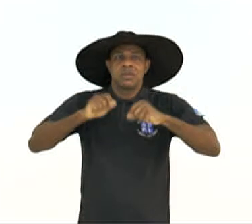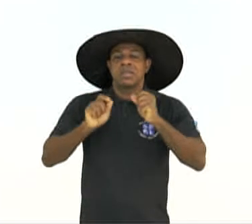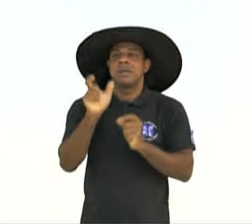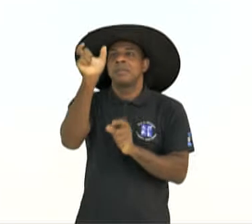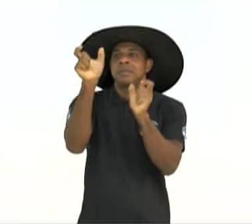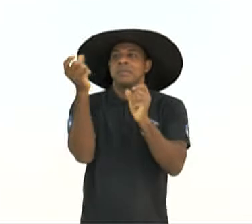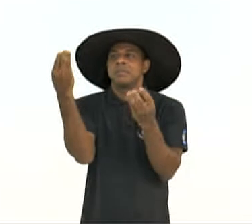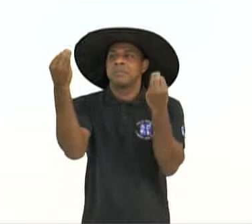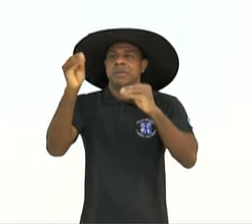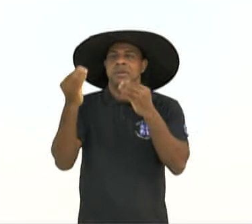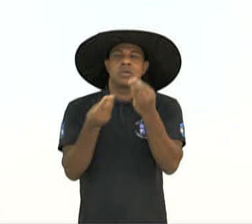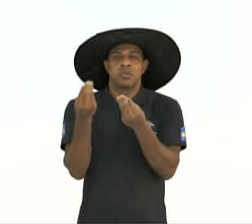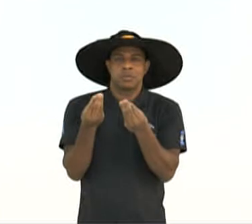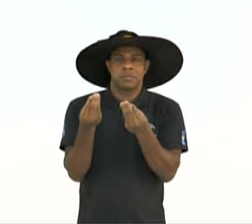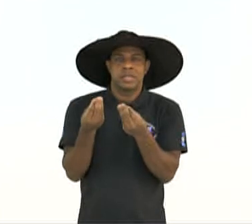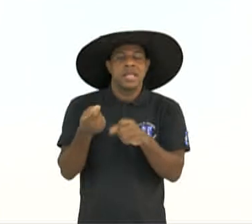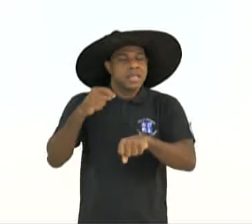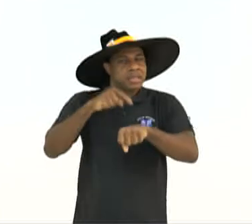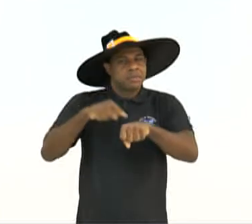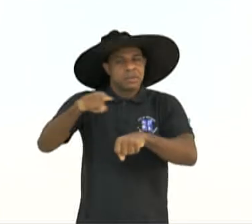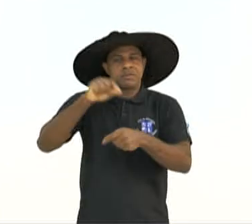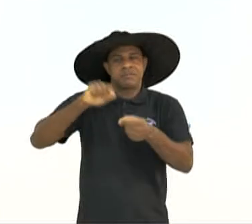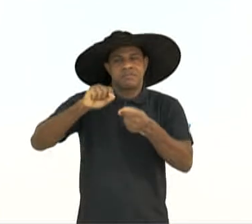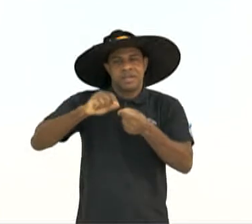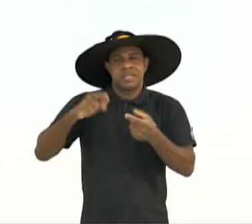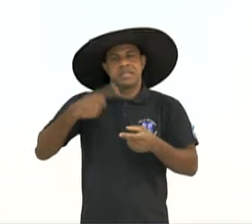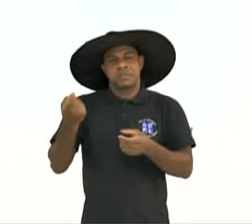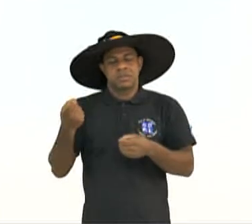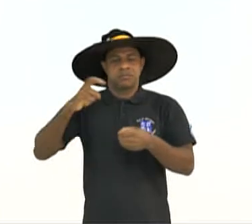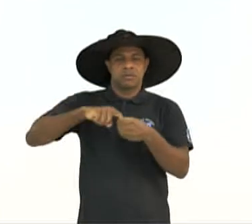tempinho para vocês fazerem e a gente já retorna.